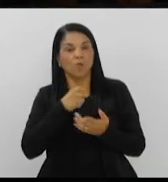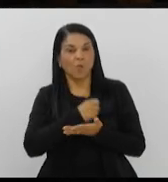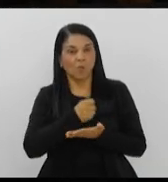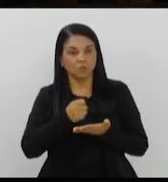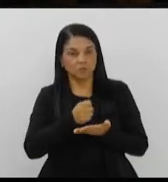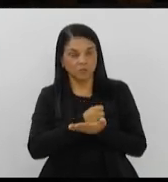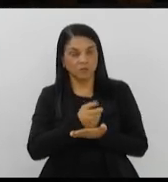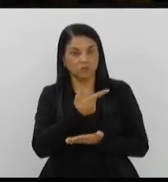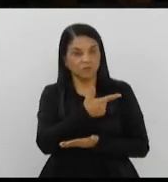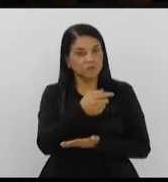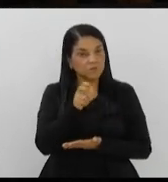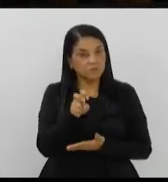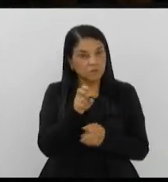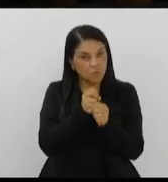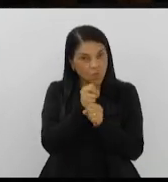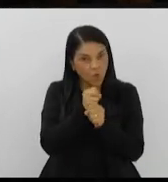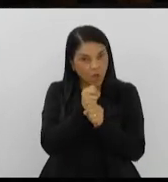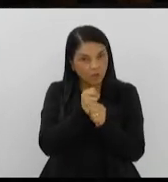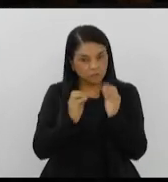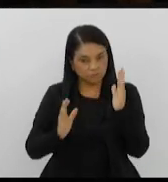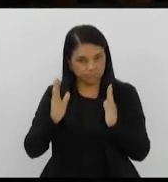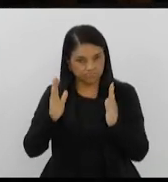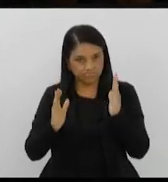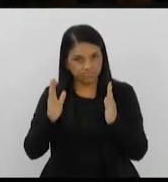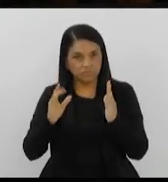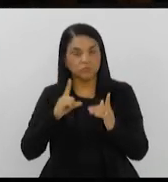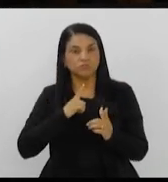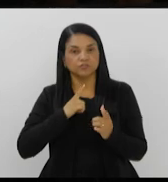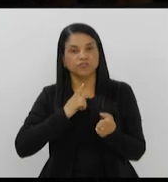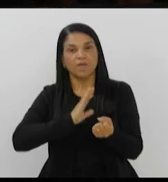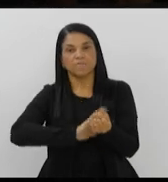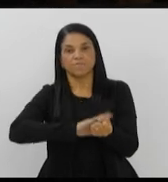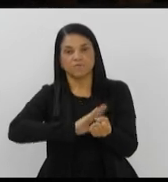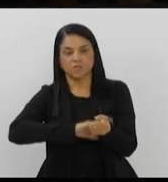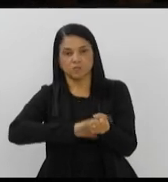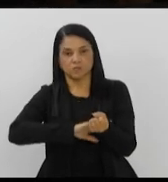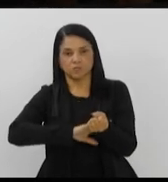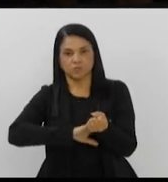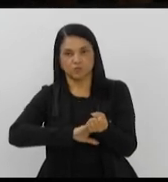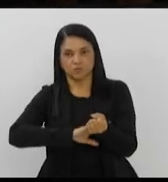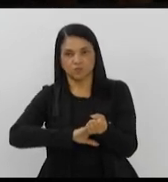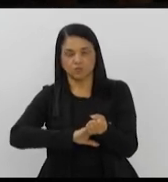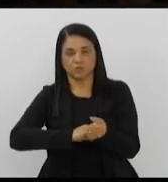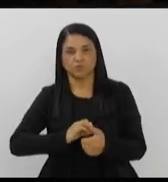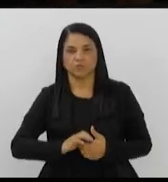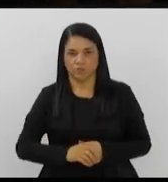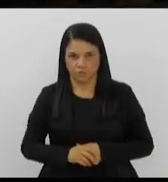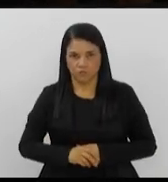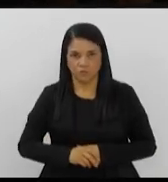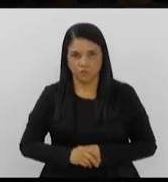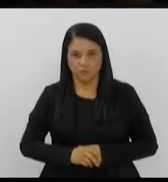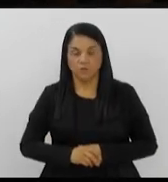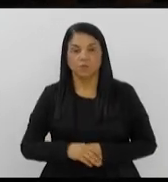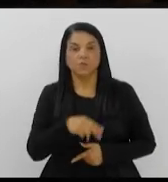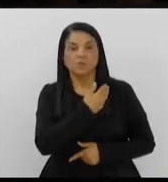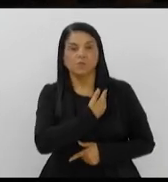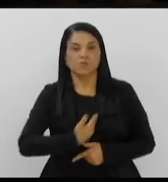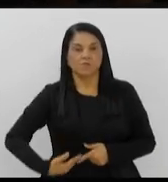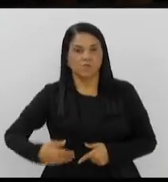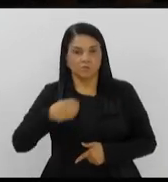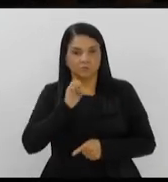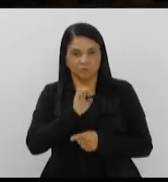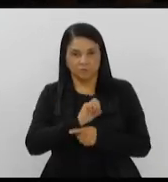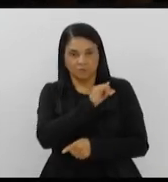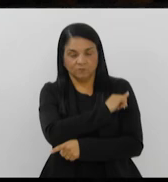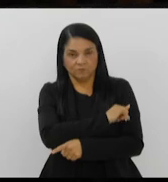por 25 anos tinha vícios e padecia de nulidade. O governo do Estado,